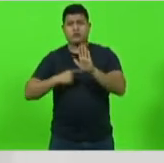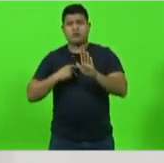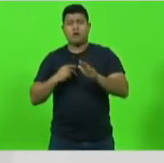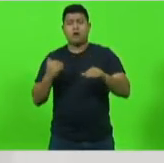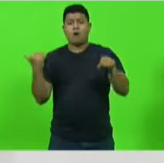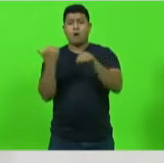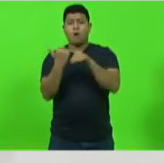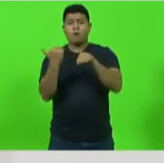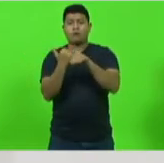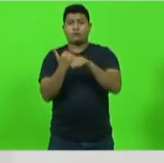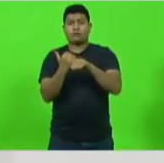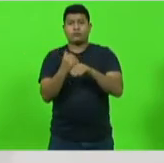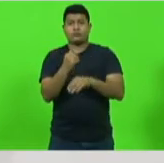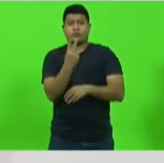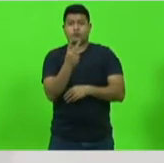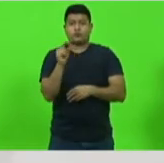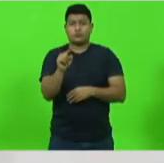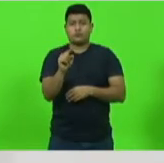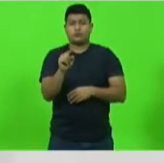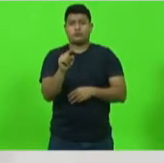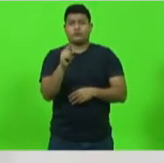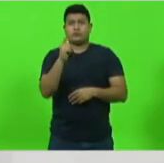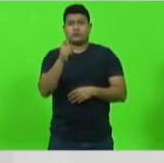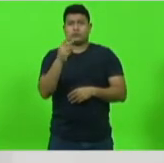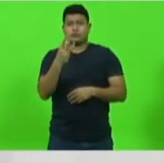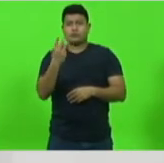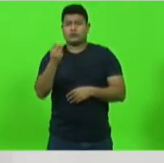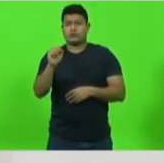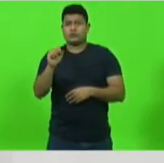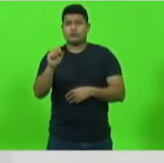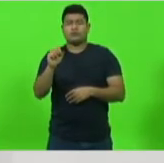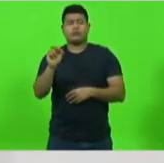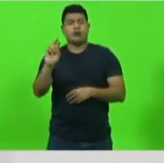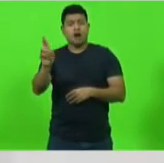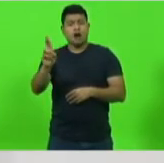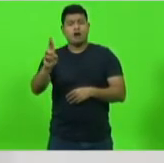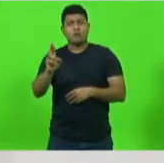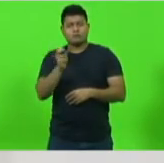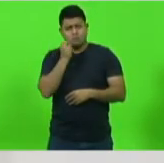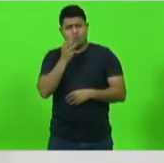todos ganharão R$ 2.138,00.